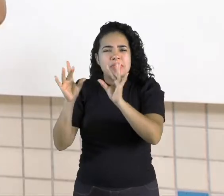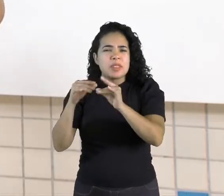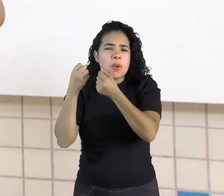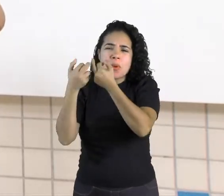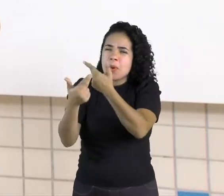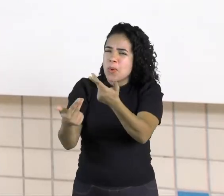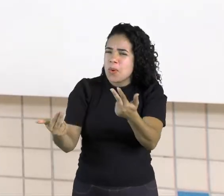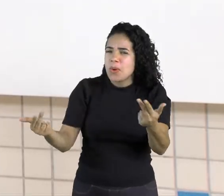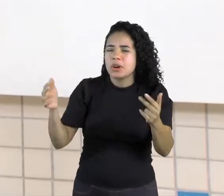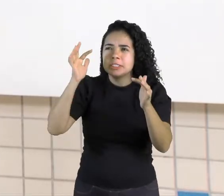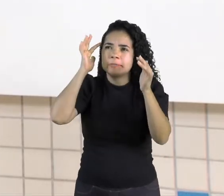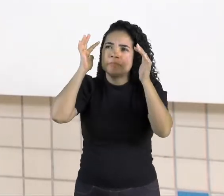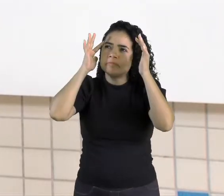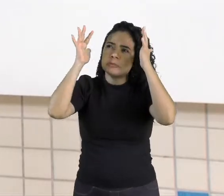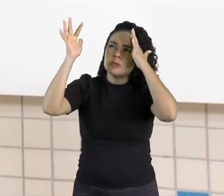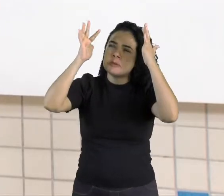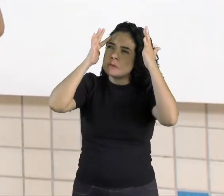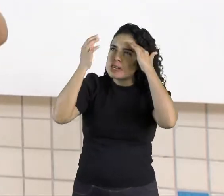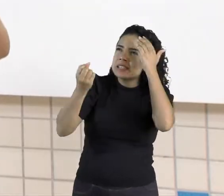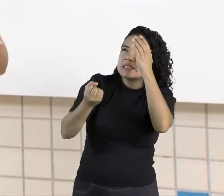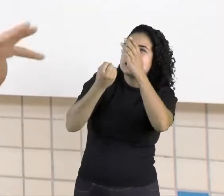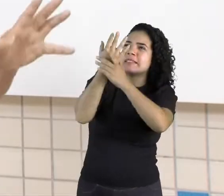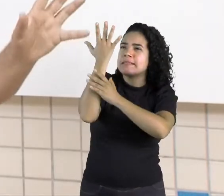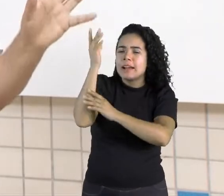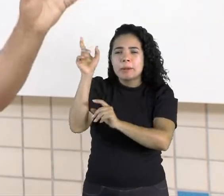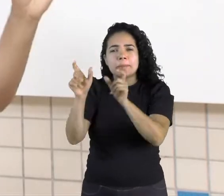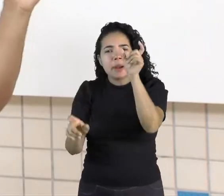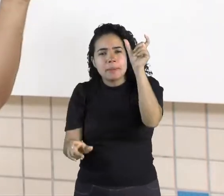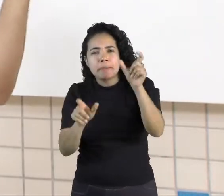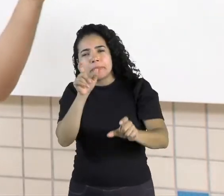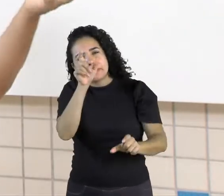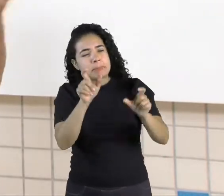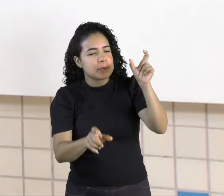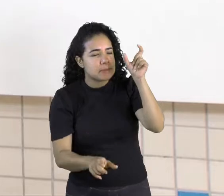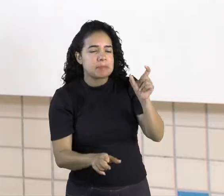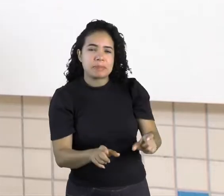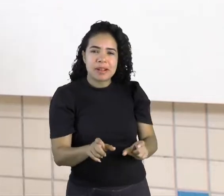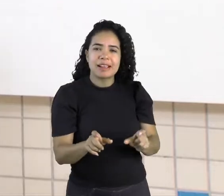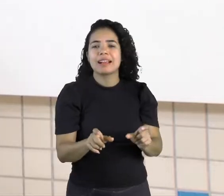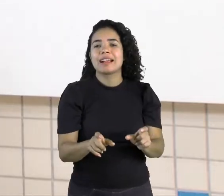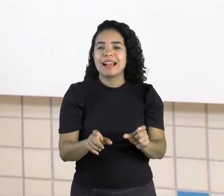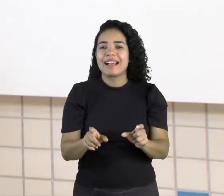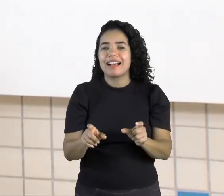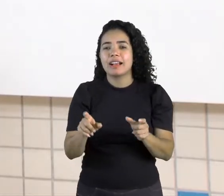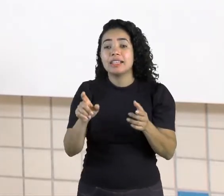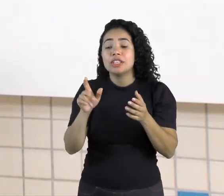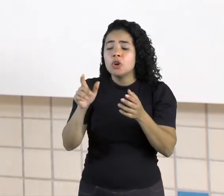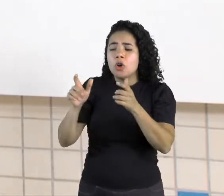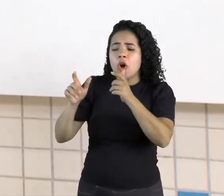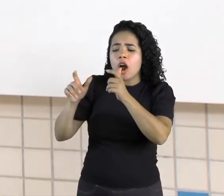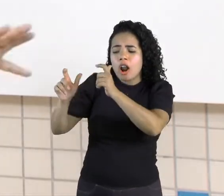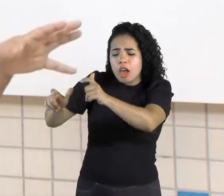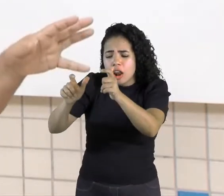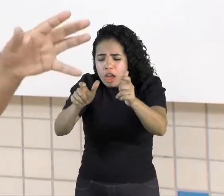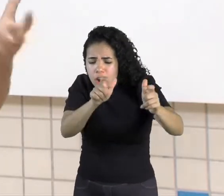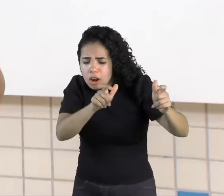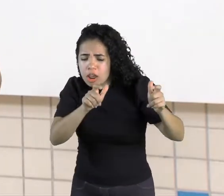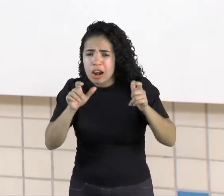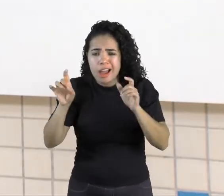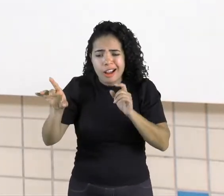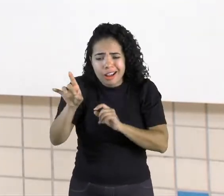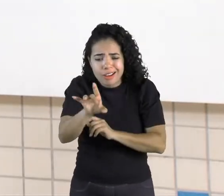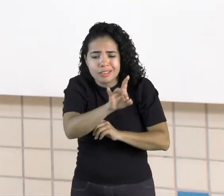usando a imaginação, criando personagens, escrevendo onde esses personagens estão,